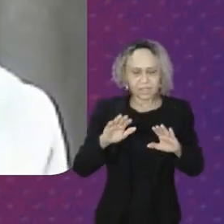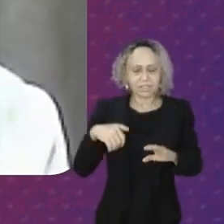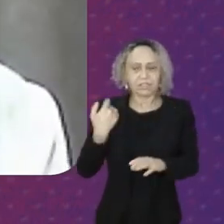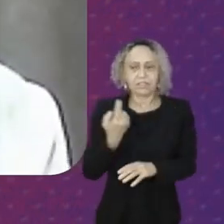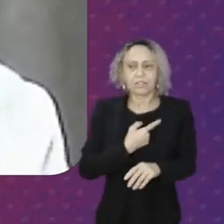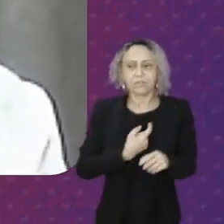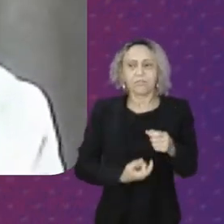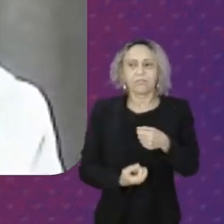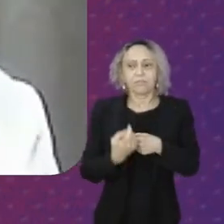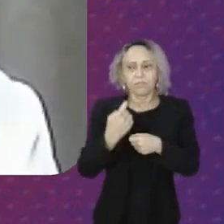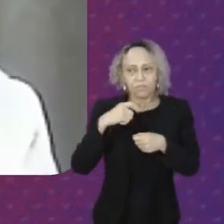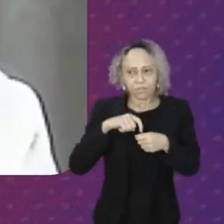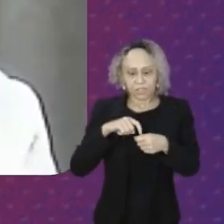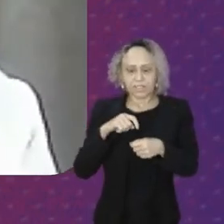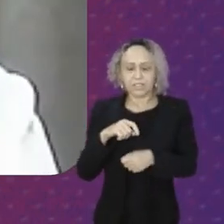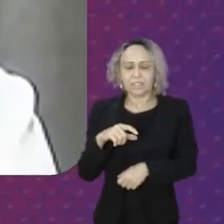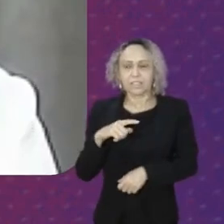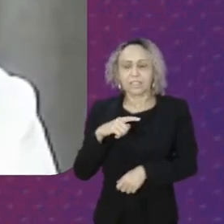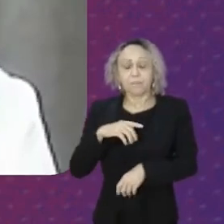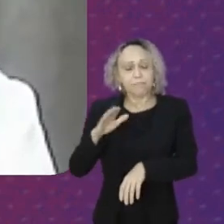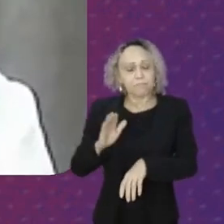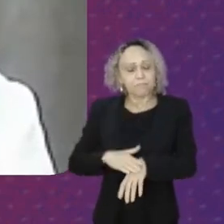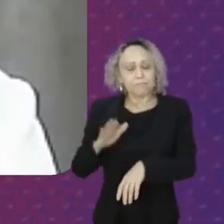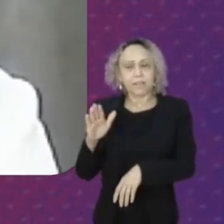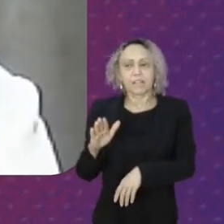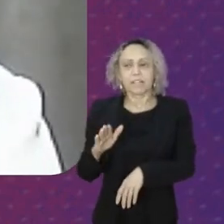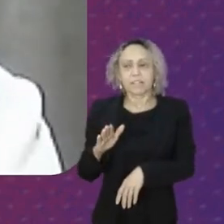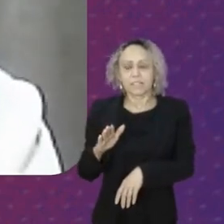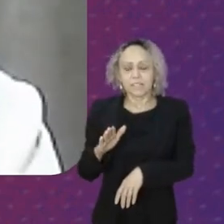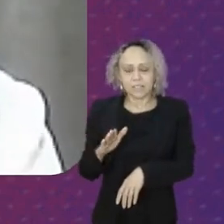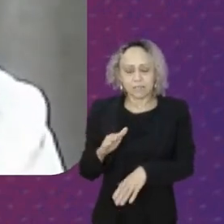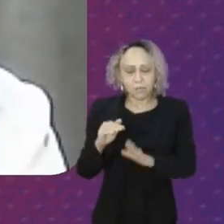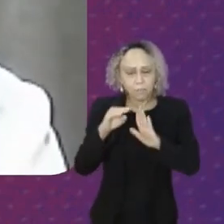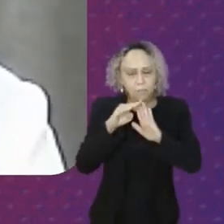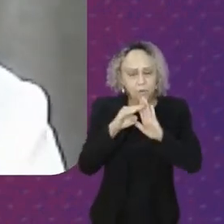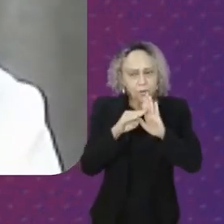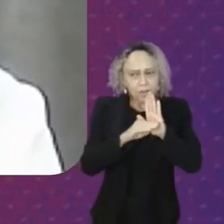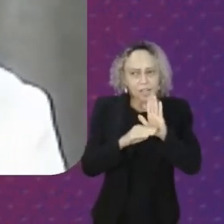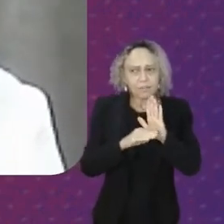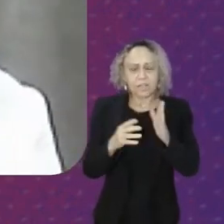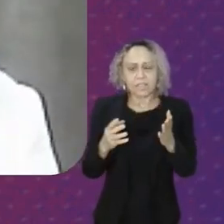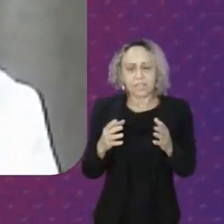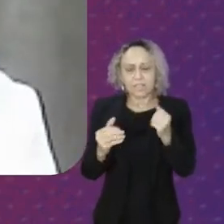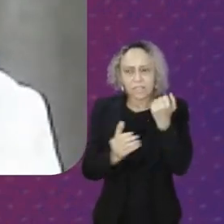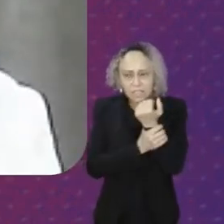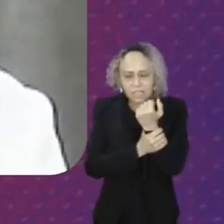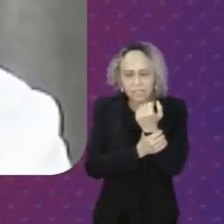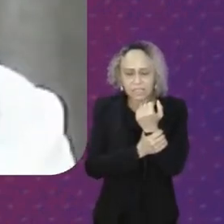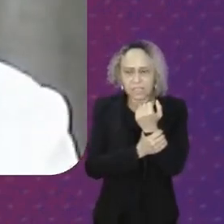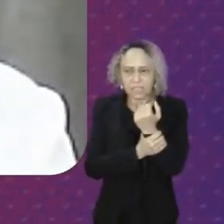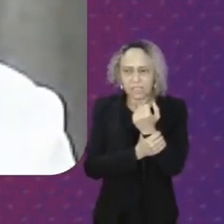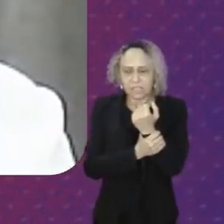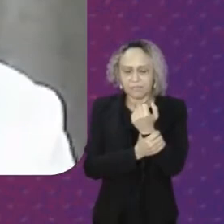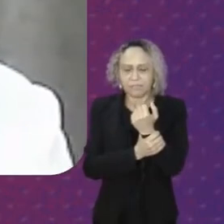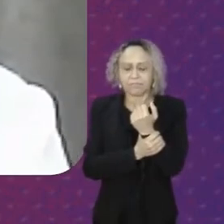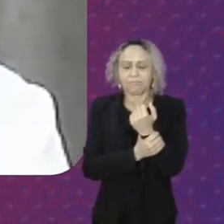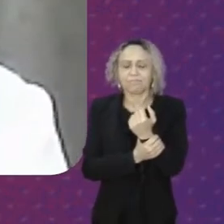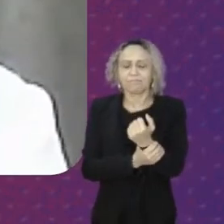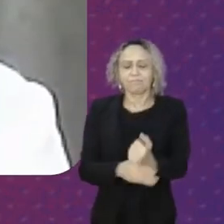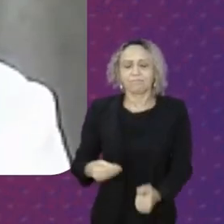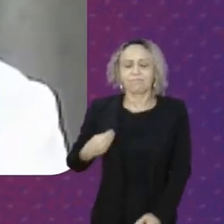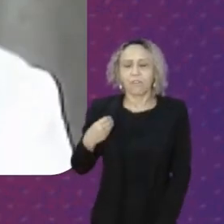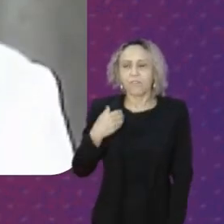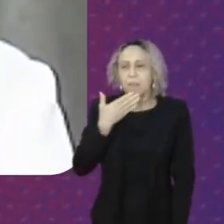voltar, tá? A ter muito mais programas que garantam não só a condição digna de vida,